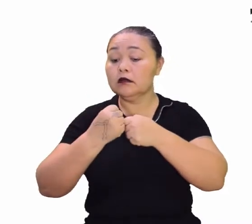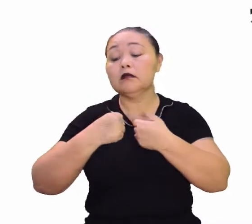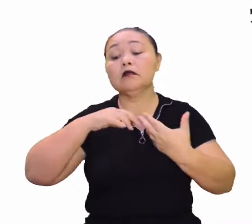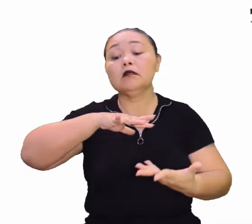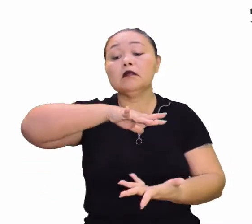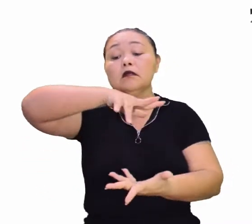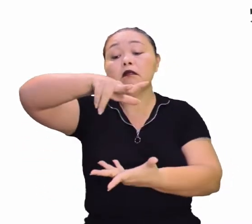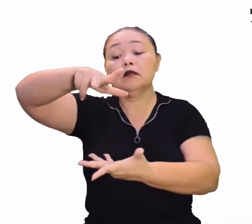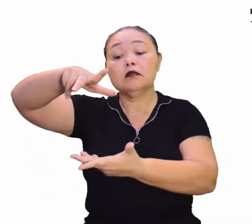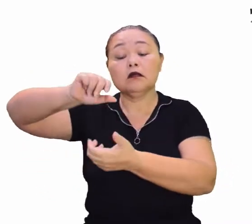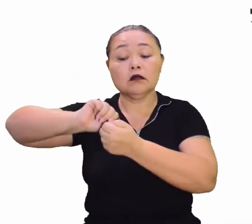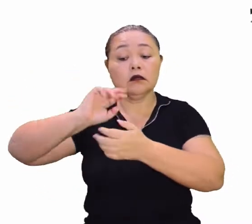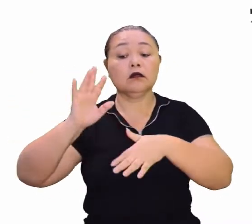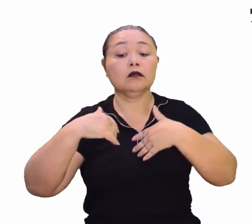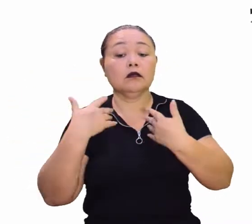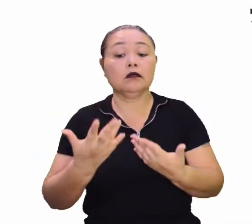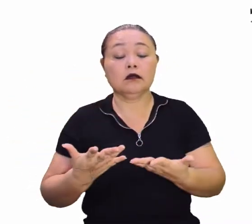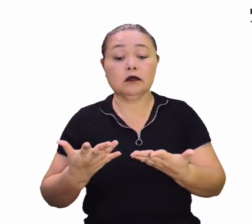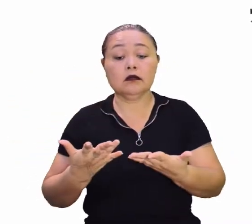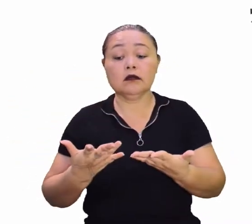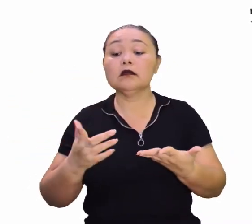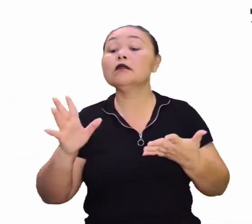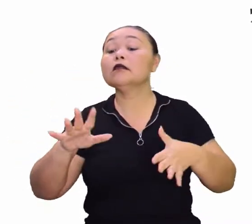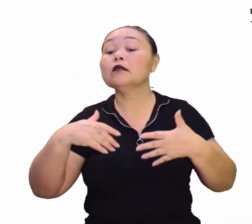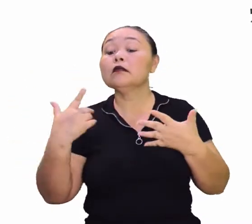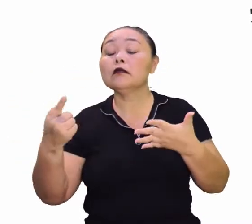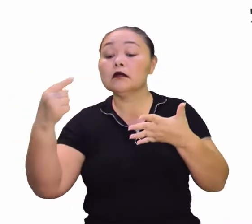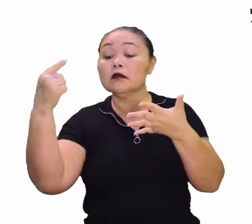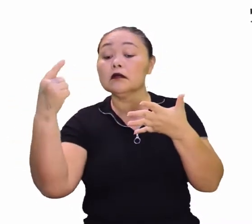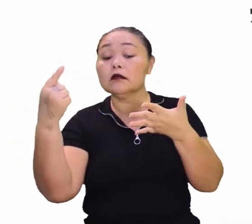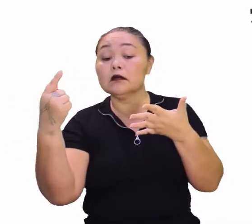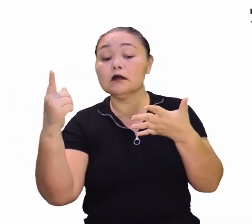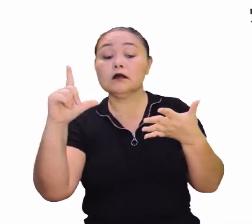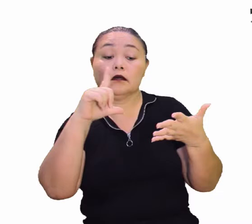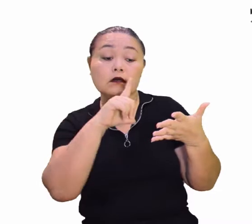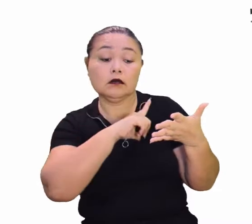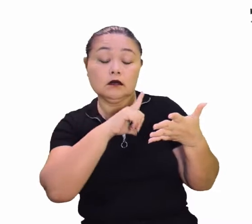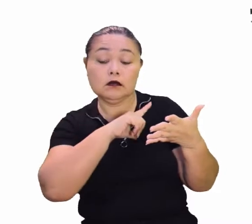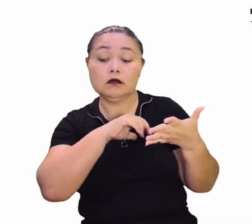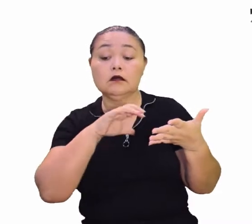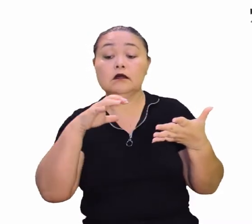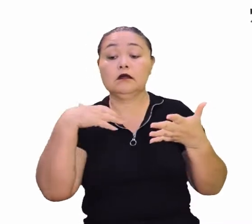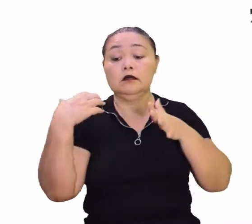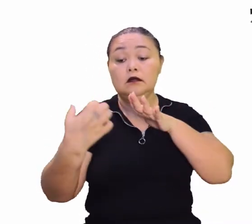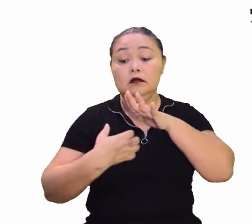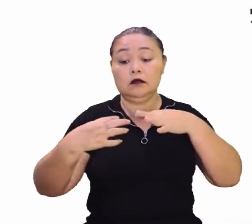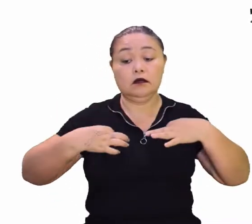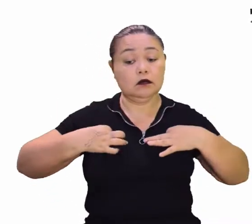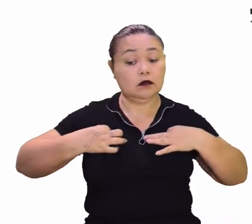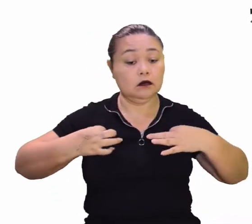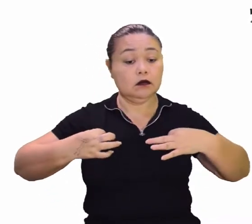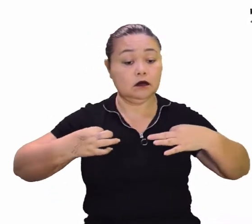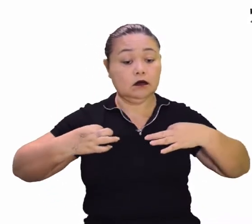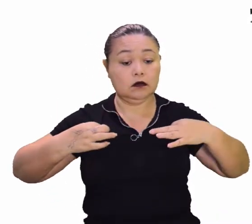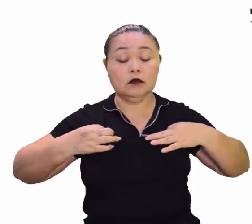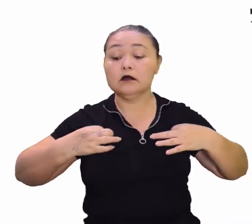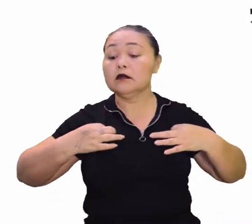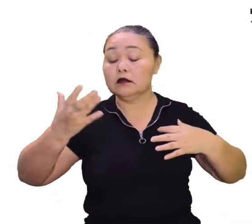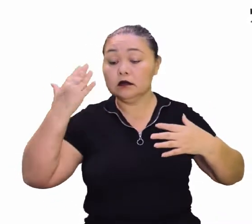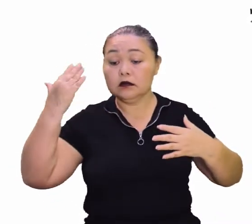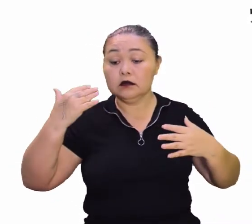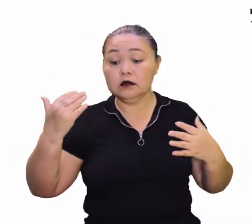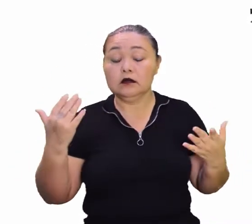mundo inteiro. Então, quais são elas? Nós temos lá a indústria têxtil. Eu já era uma